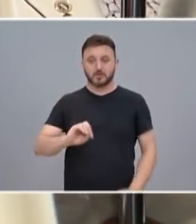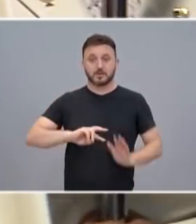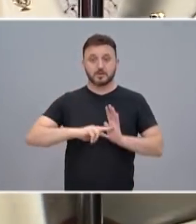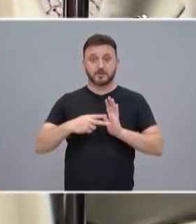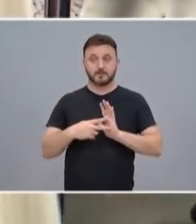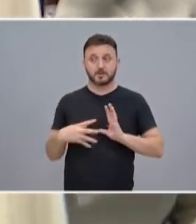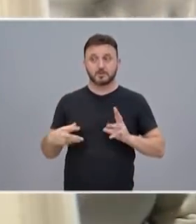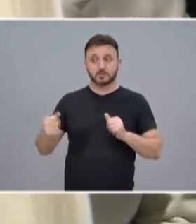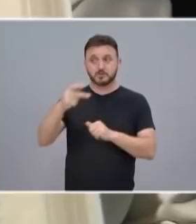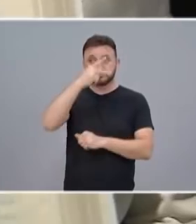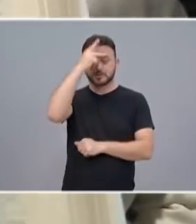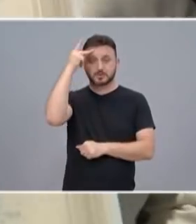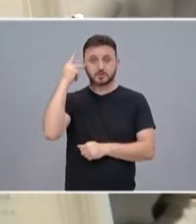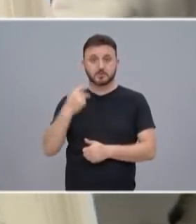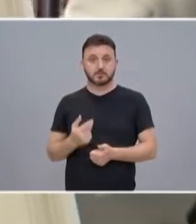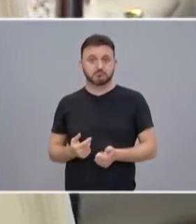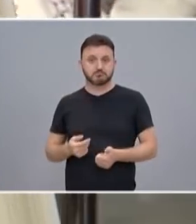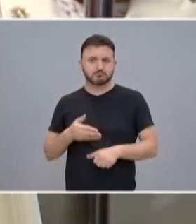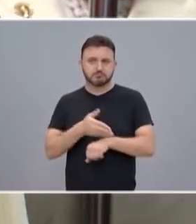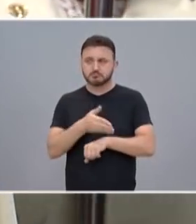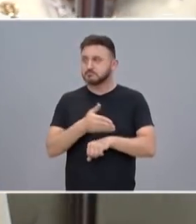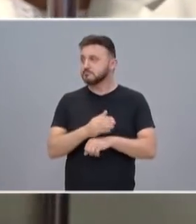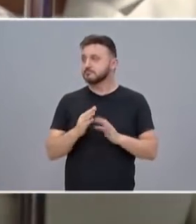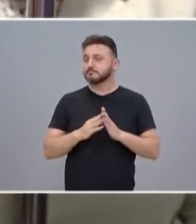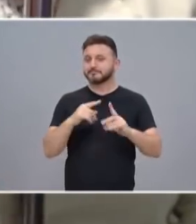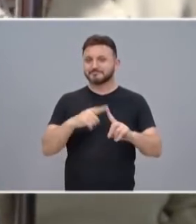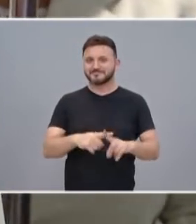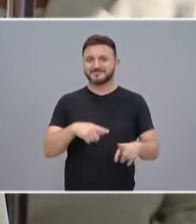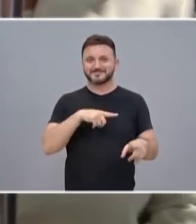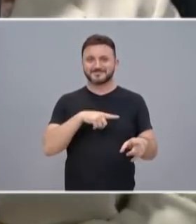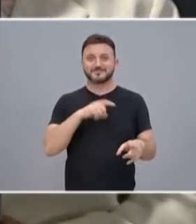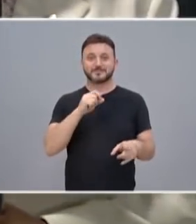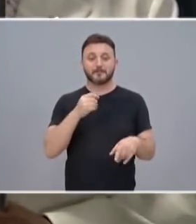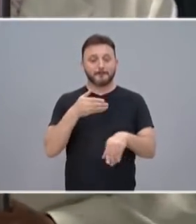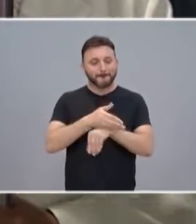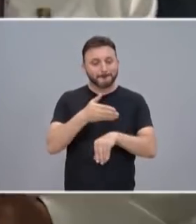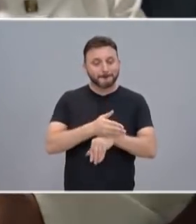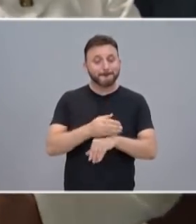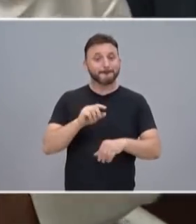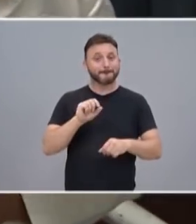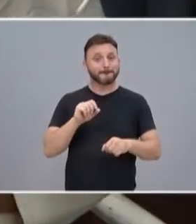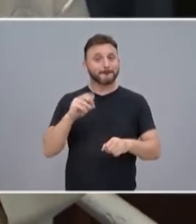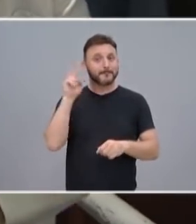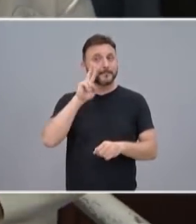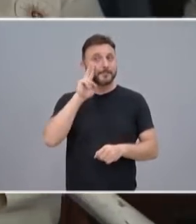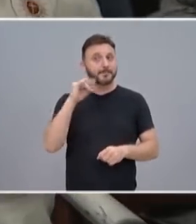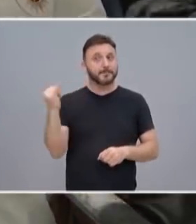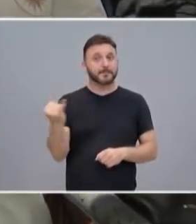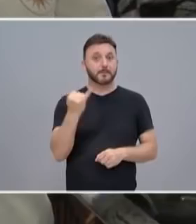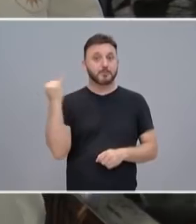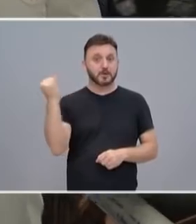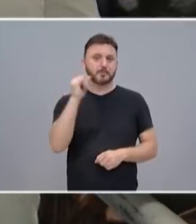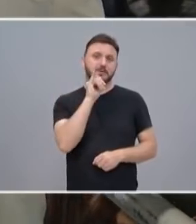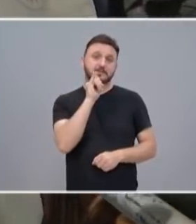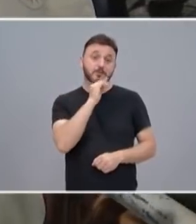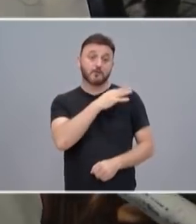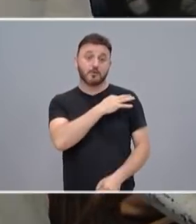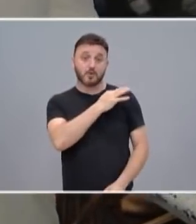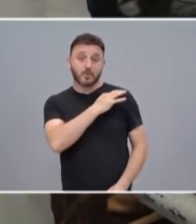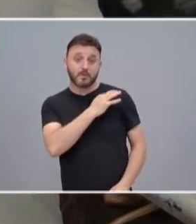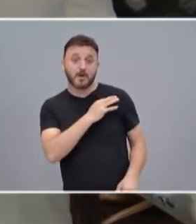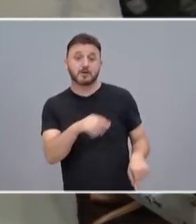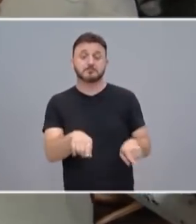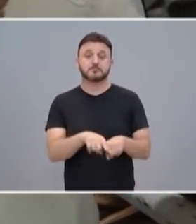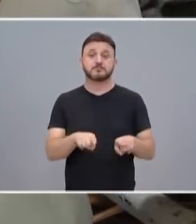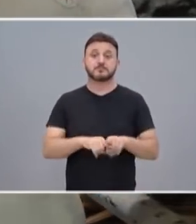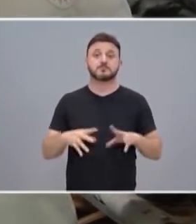também lembrando da importância do leigo, do seu trabalho na igreja, nas comunidades. Por isso nós vamos acolhendo a